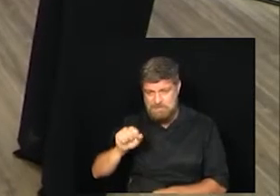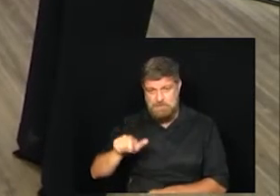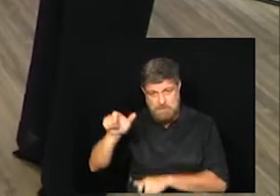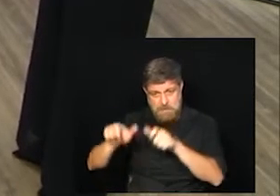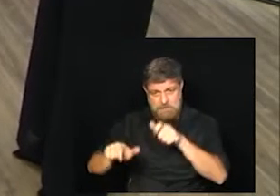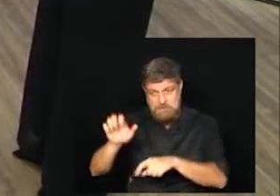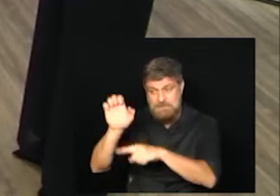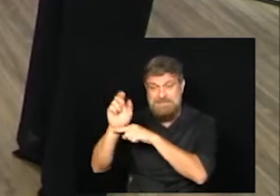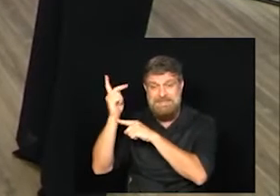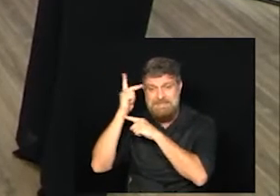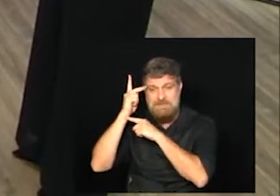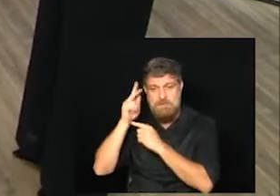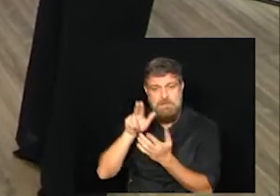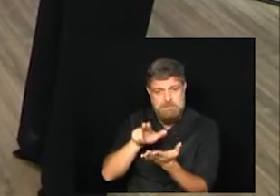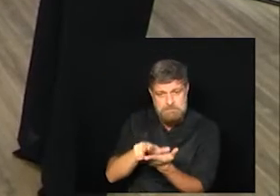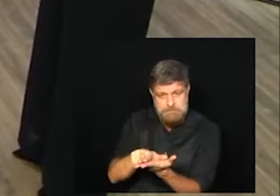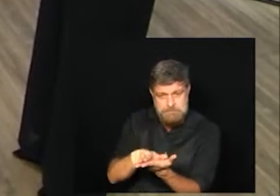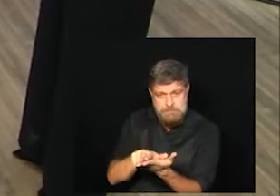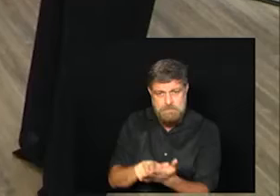no estado,